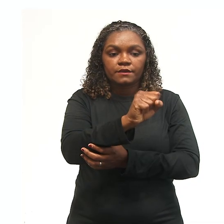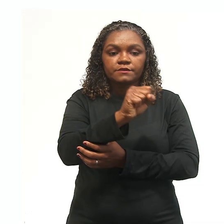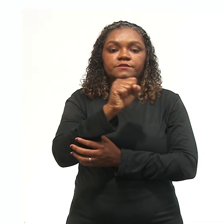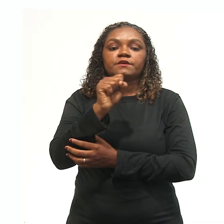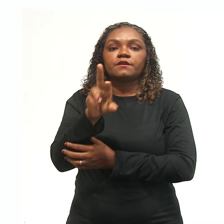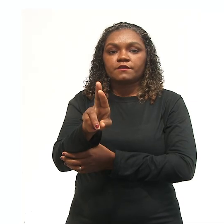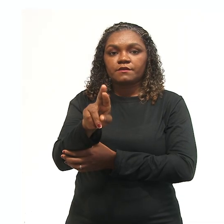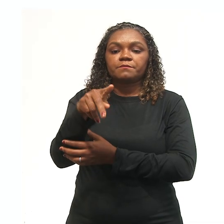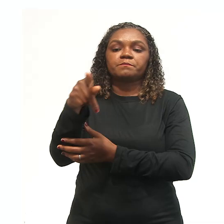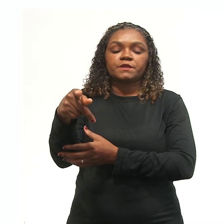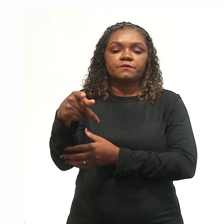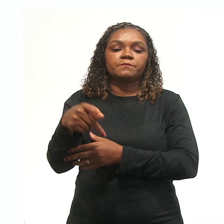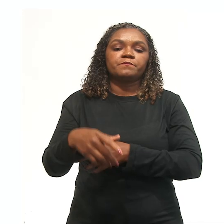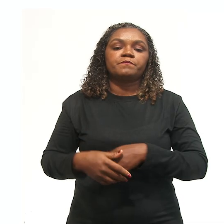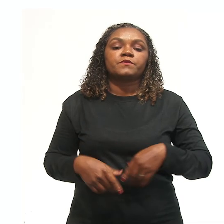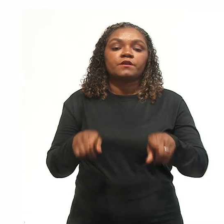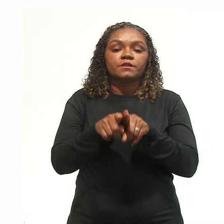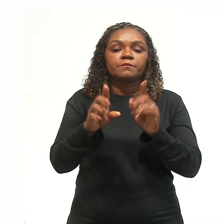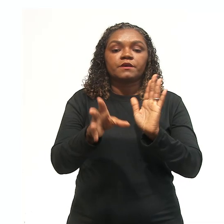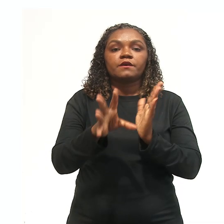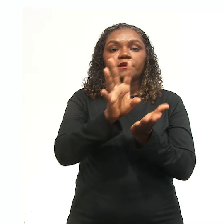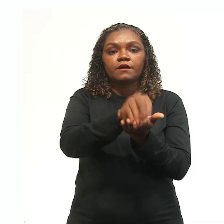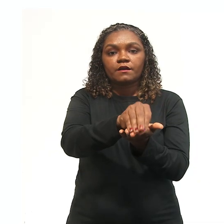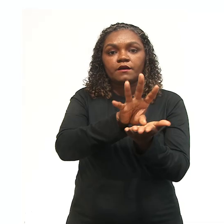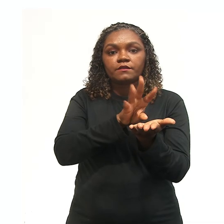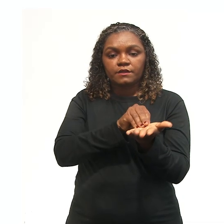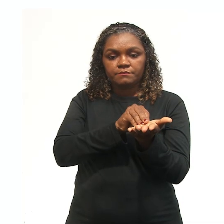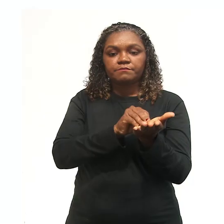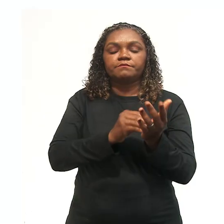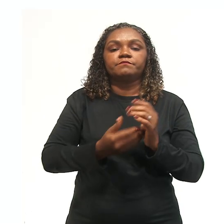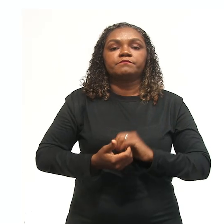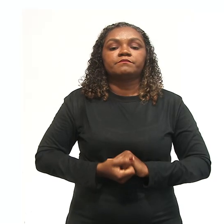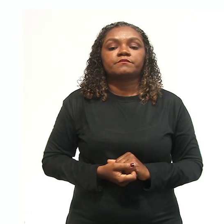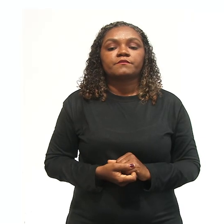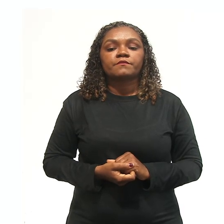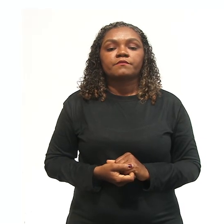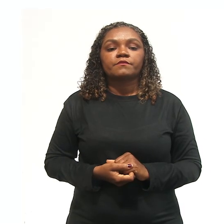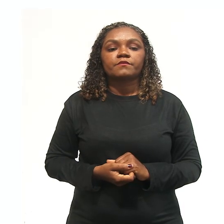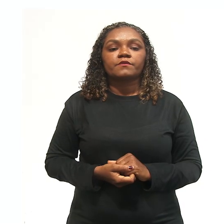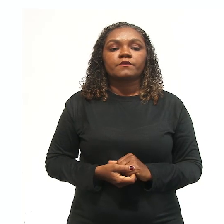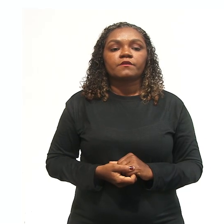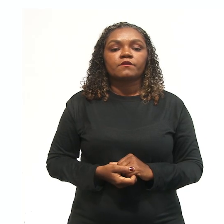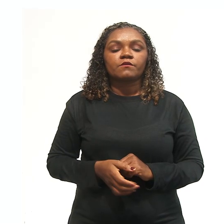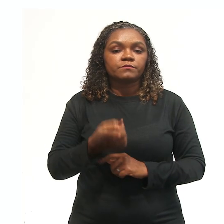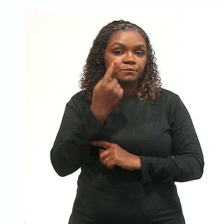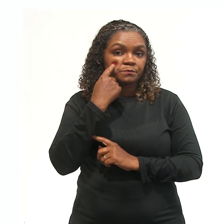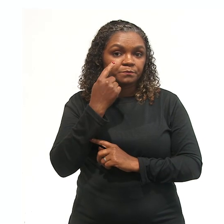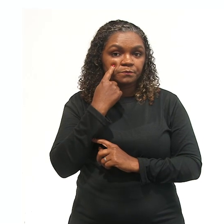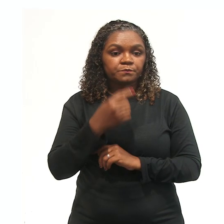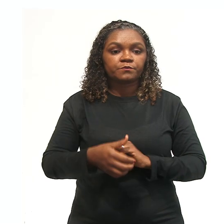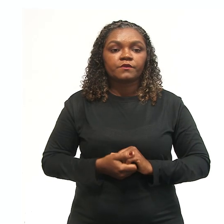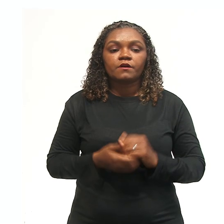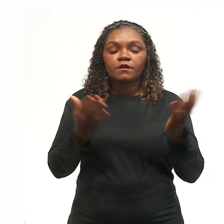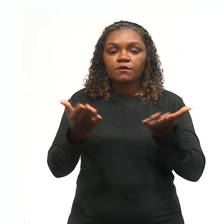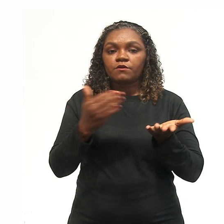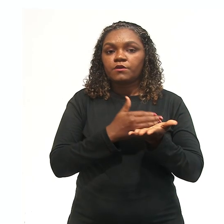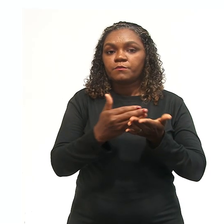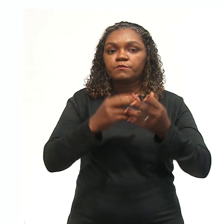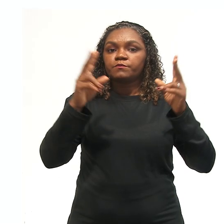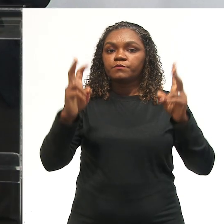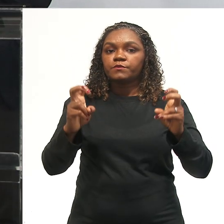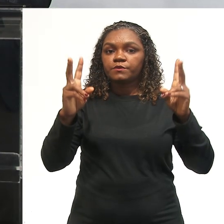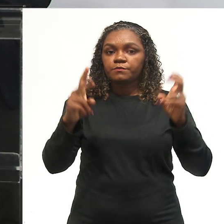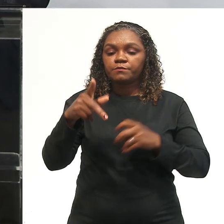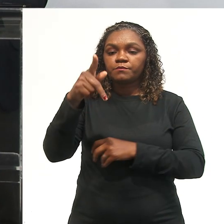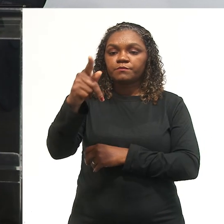preço e também as possibilidades de sua adesão. Vamos lá? Começamos falando a